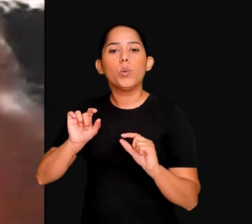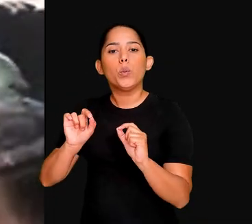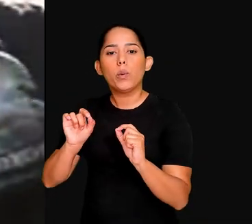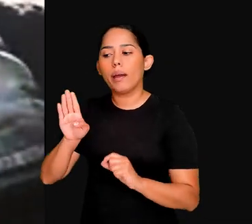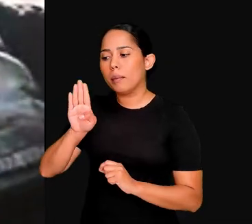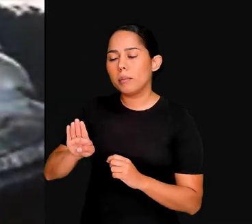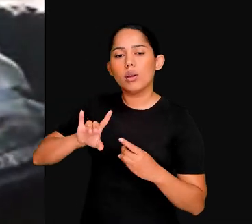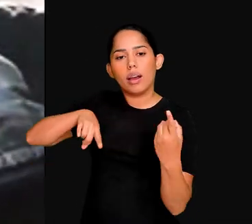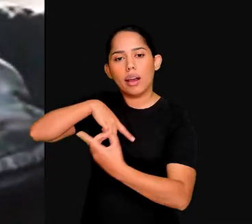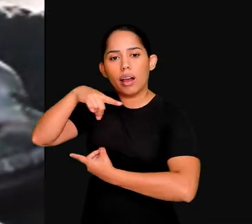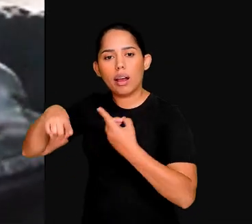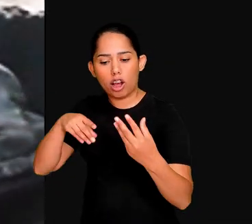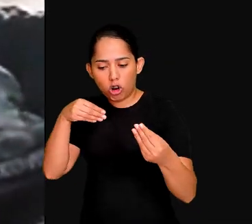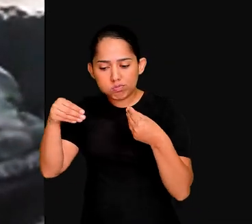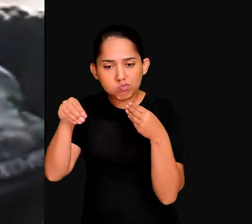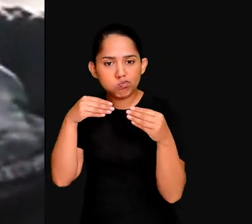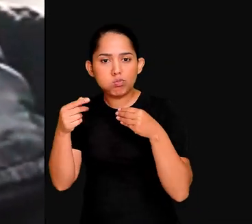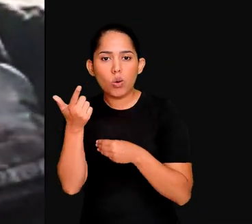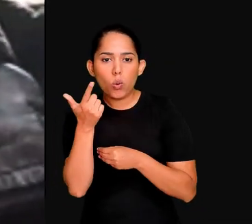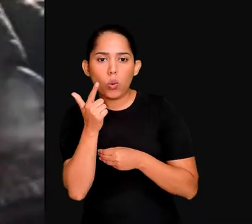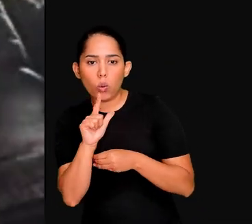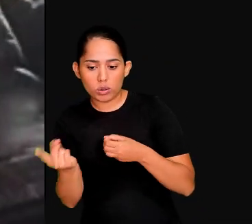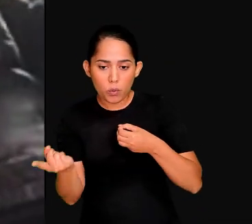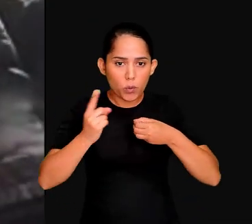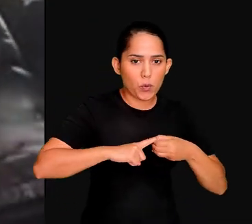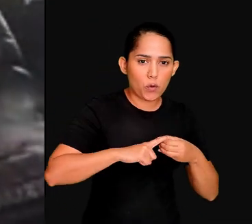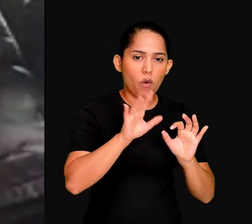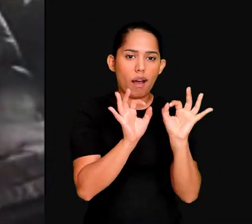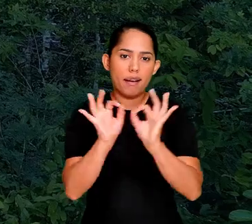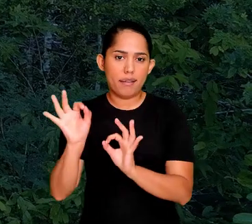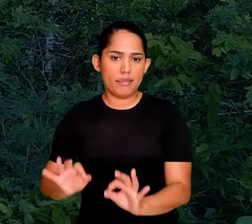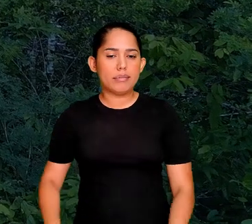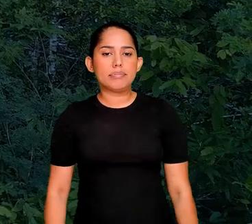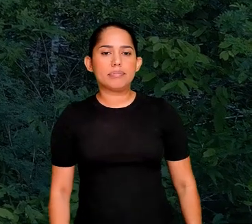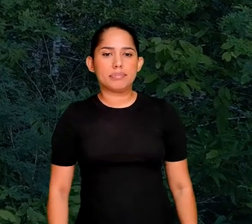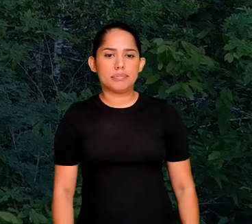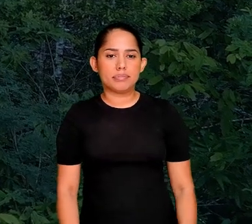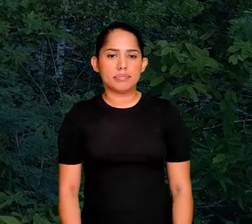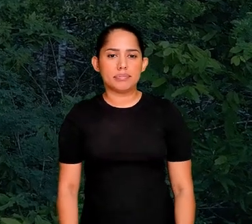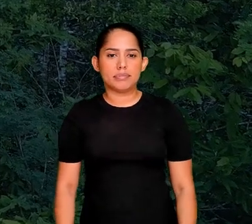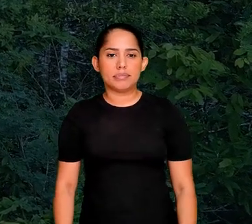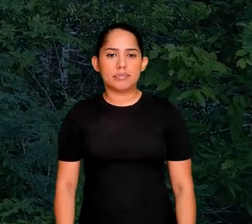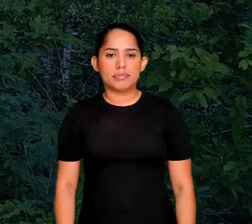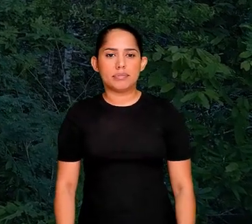capacidade plasmadora para que o humus volte a se formar.